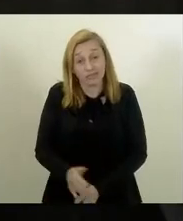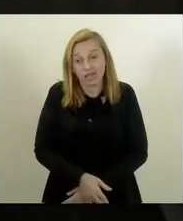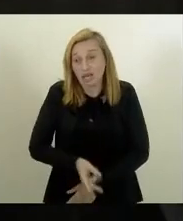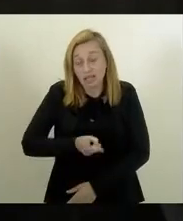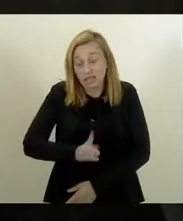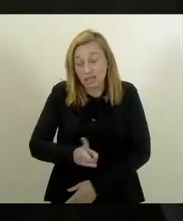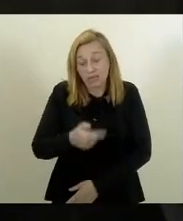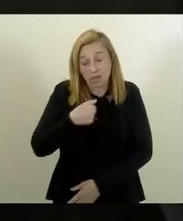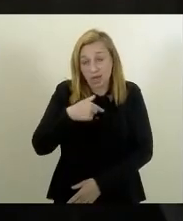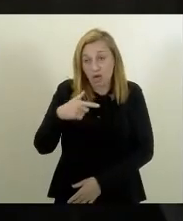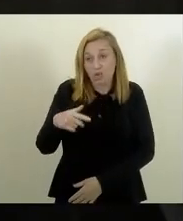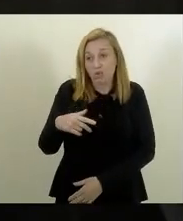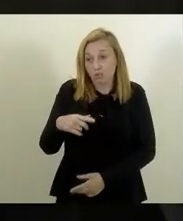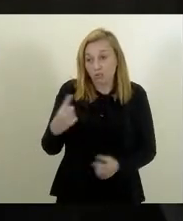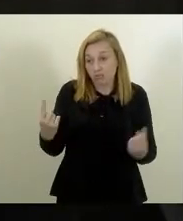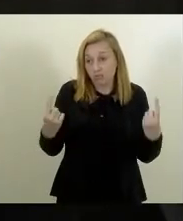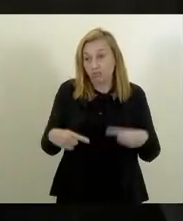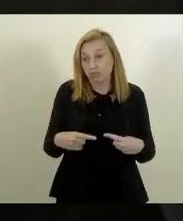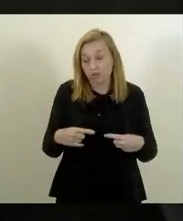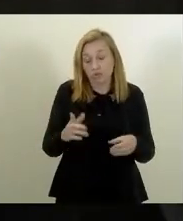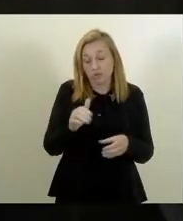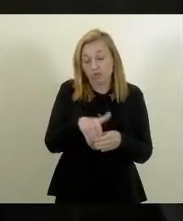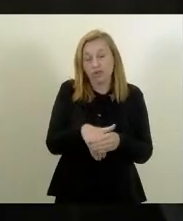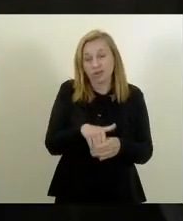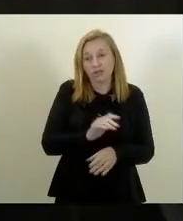que eu vou para o confronto na votação,